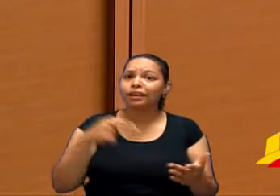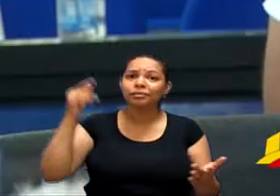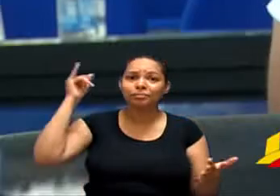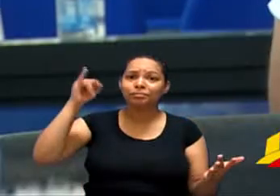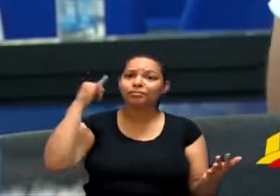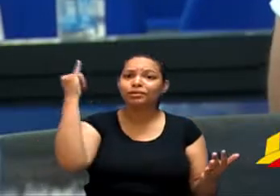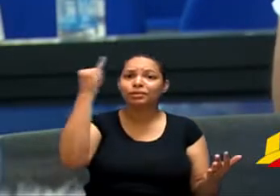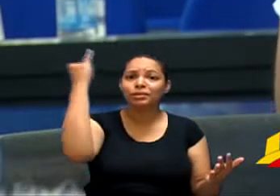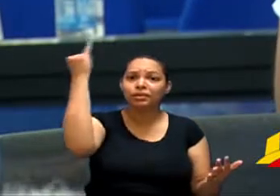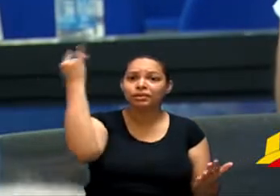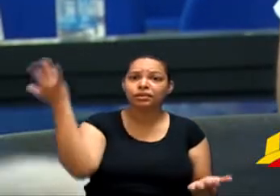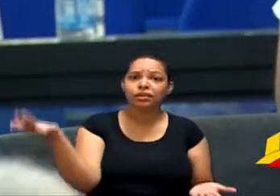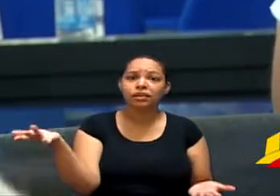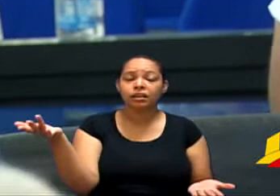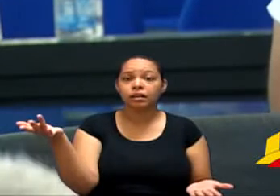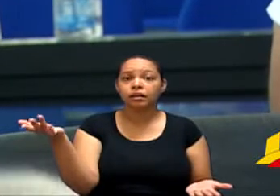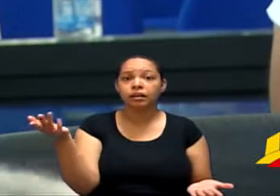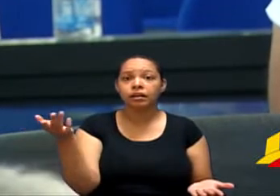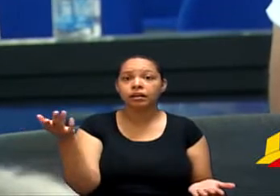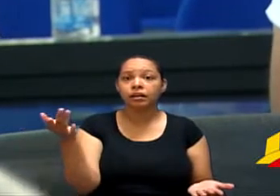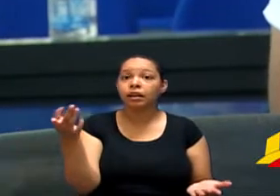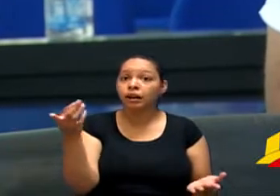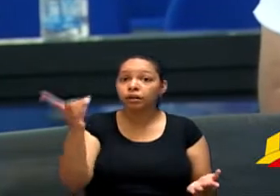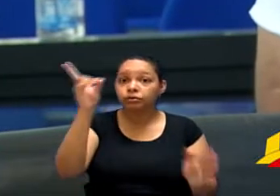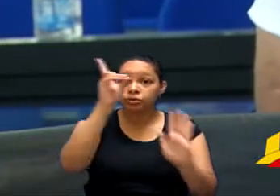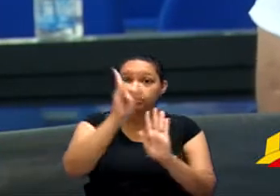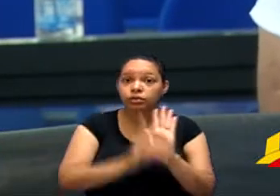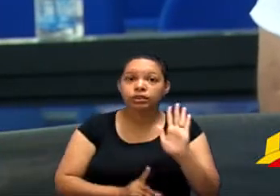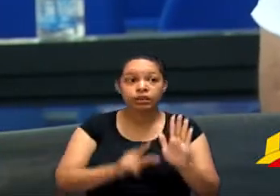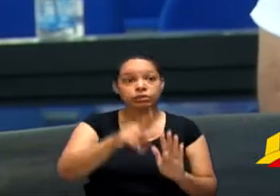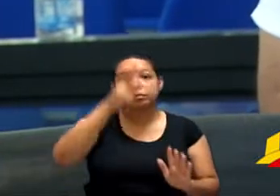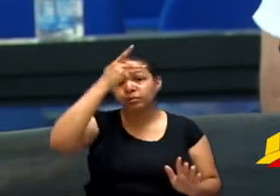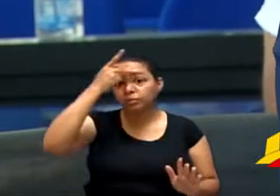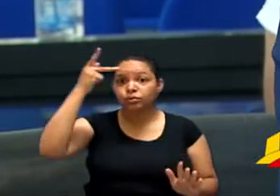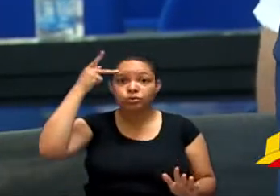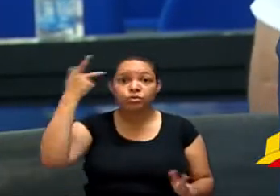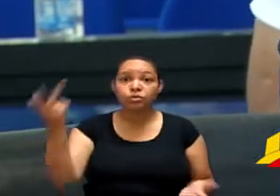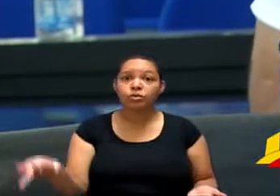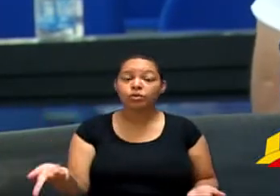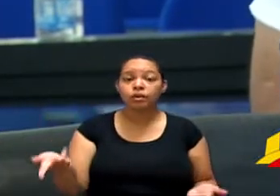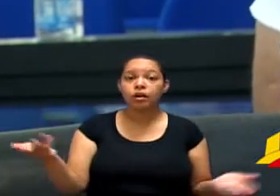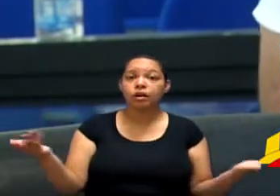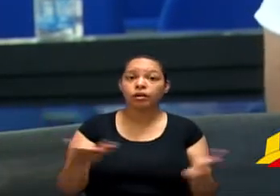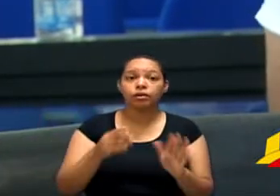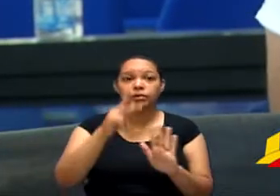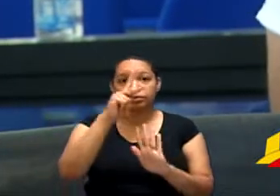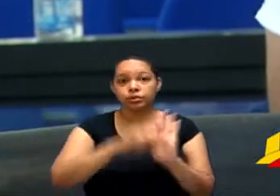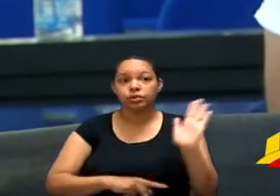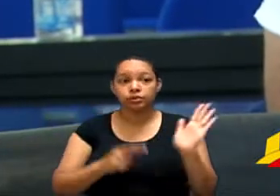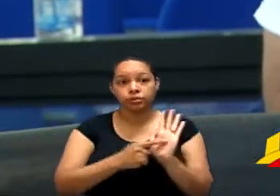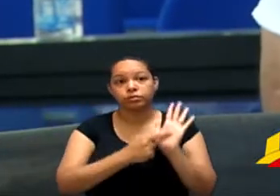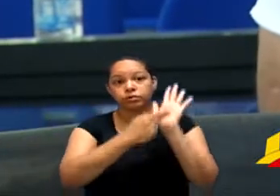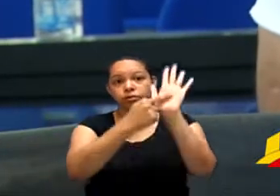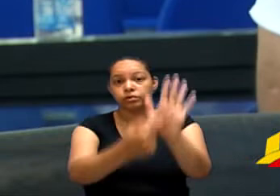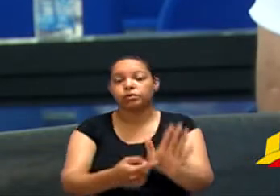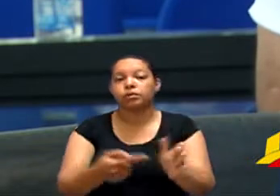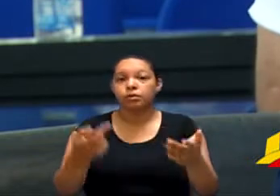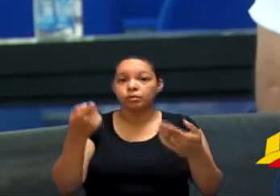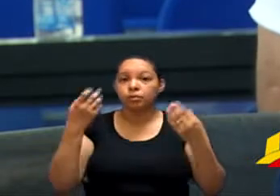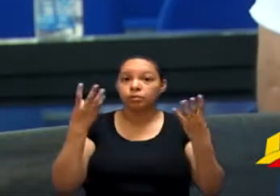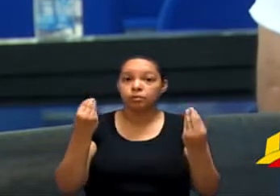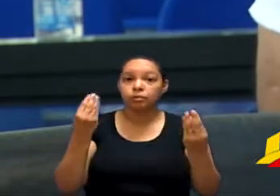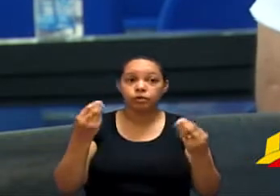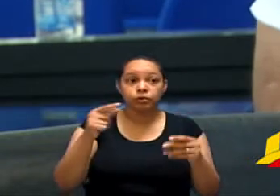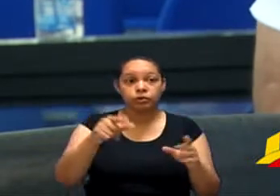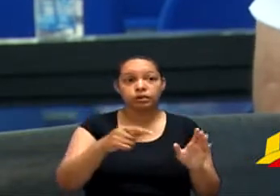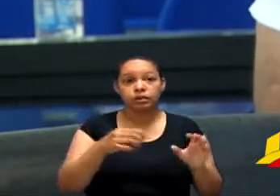que representam direitos da comunidade e direitos das pessoas como esse projeto que nós apresentamos agora e que muitas vezes a